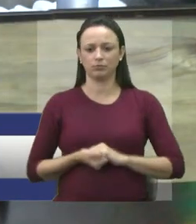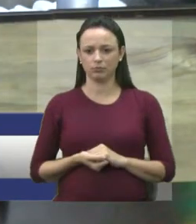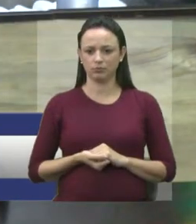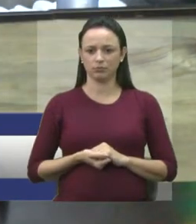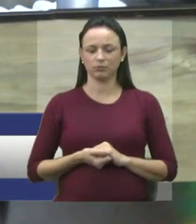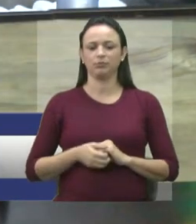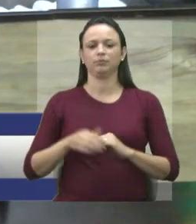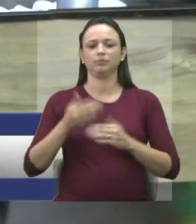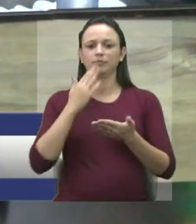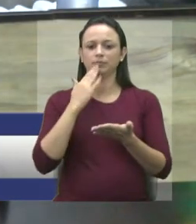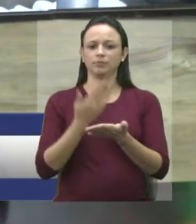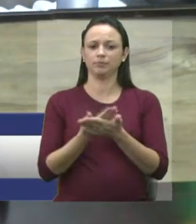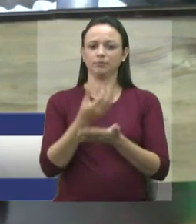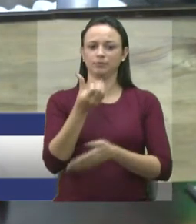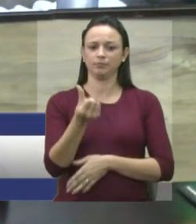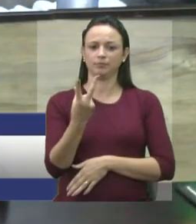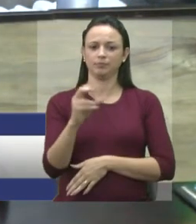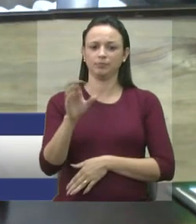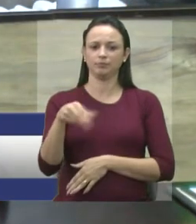Requerimento número